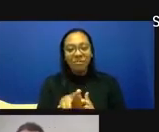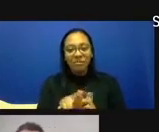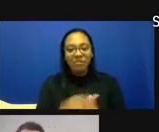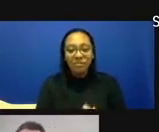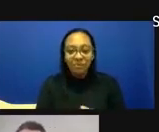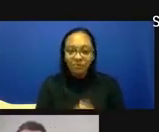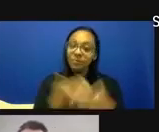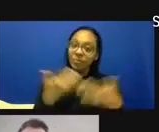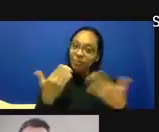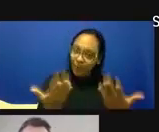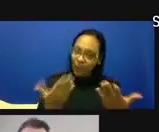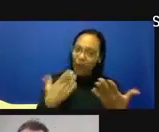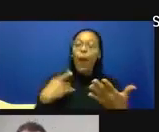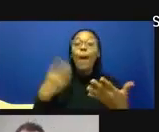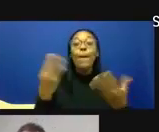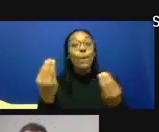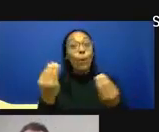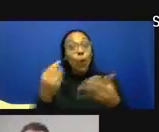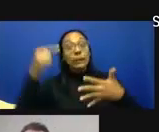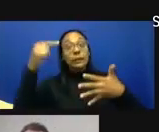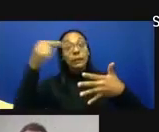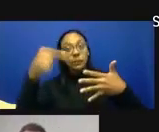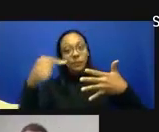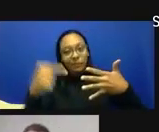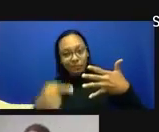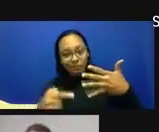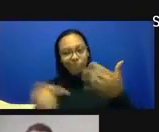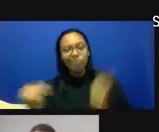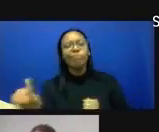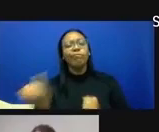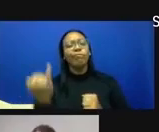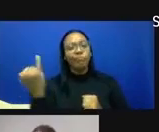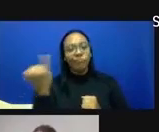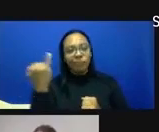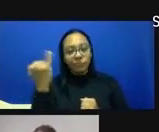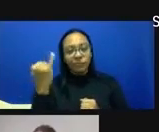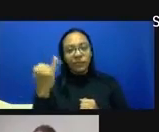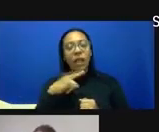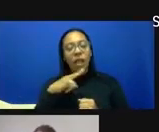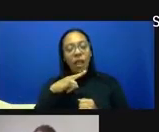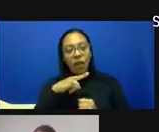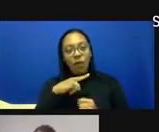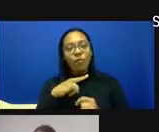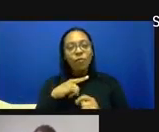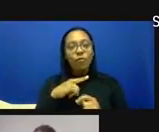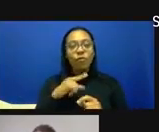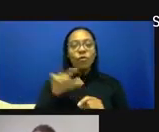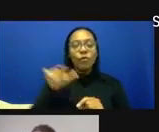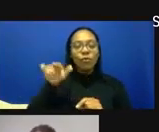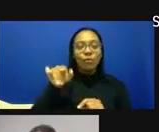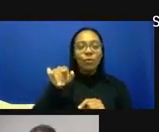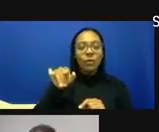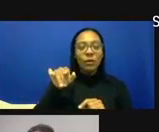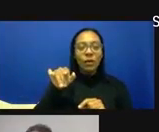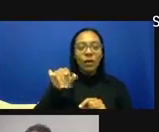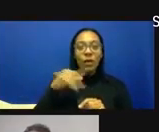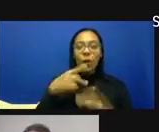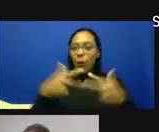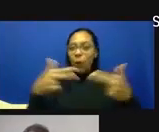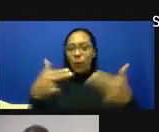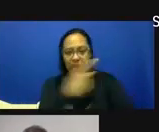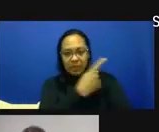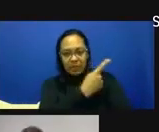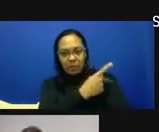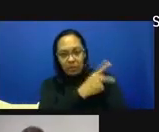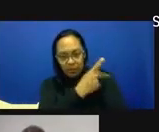Vamos lá, várias questões super importantes novamente. Eu vou até tentar puxar para alguns aspectos mais de ordem prática, que ajuda